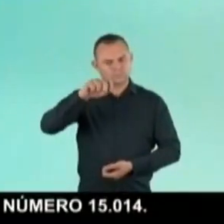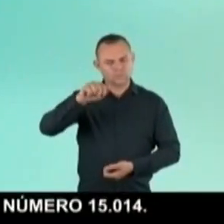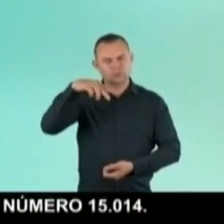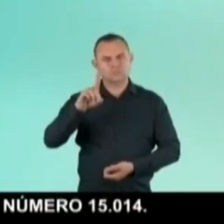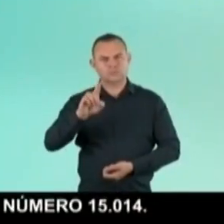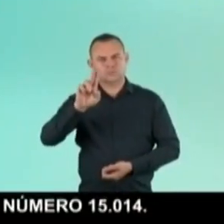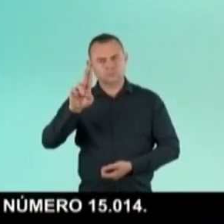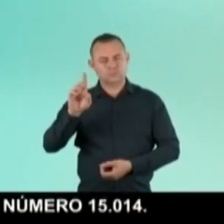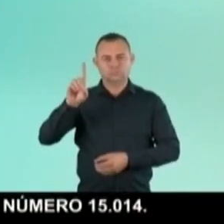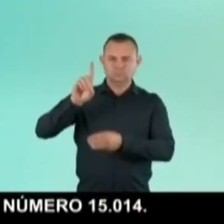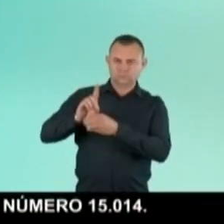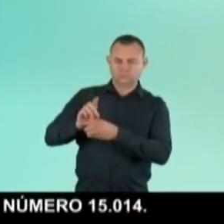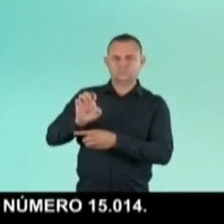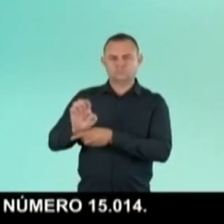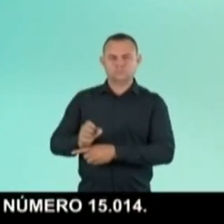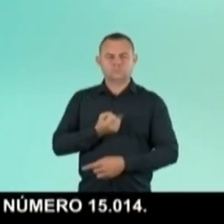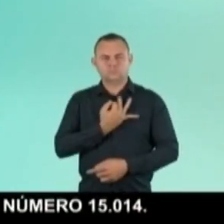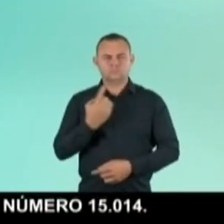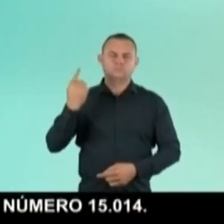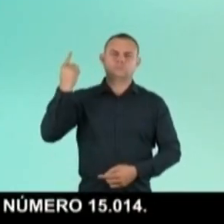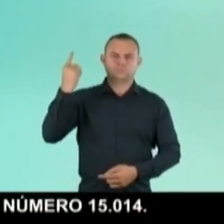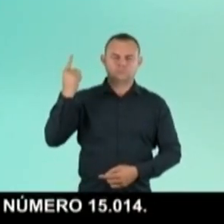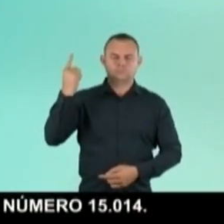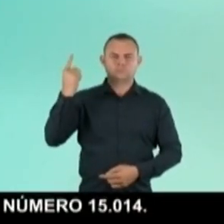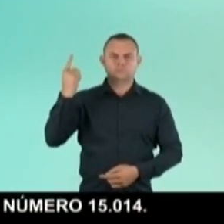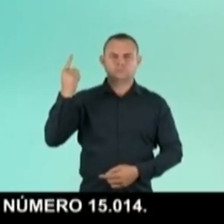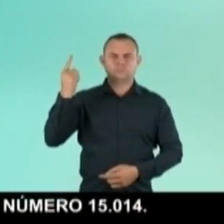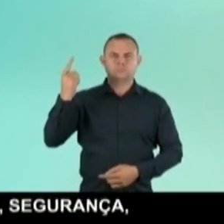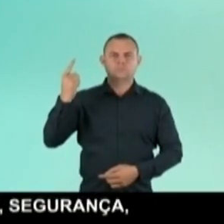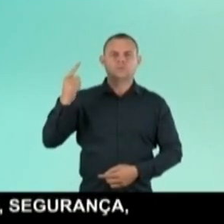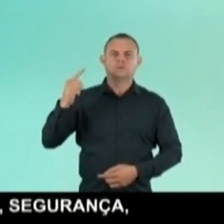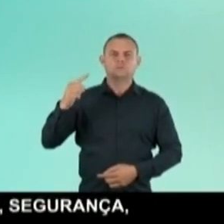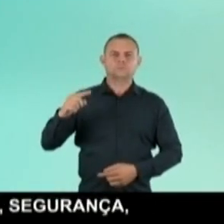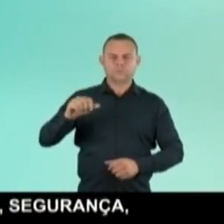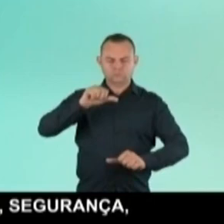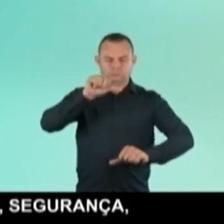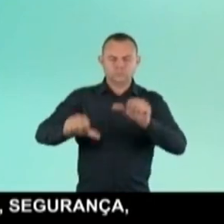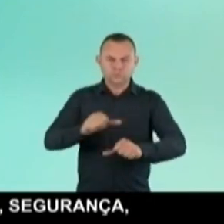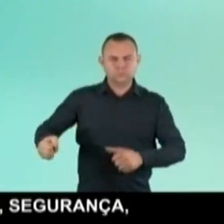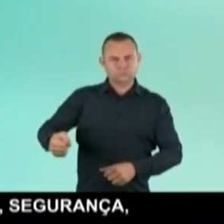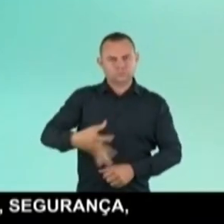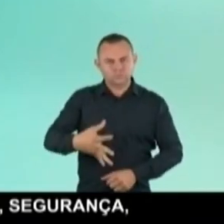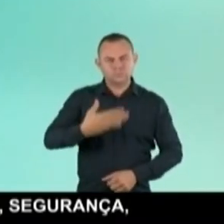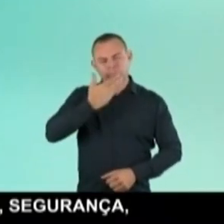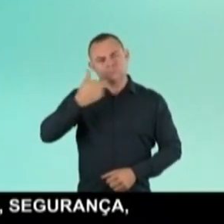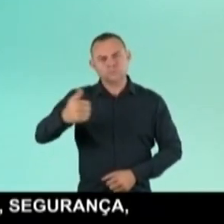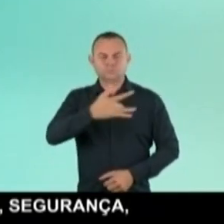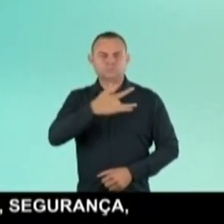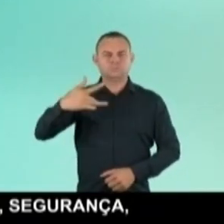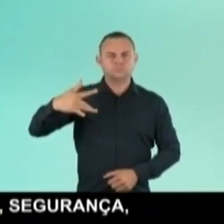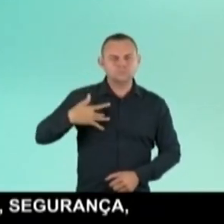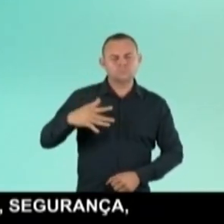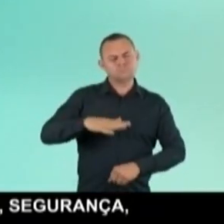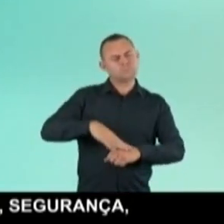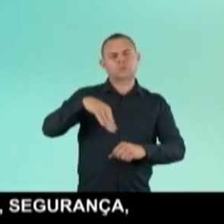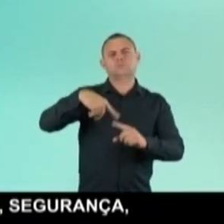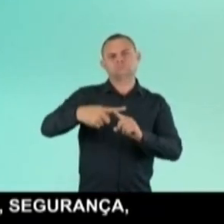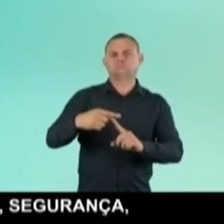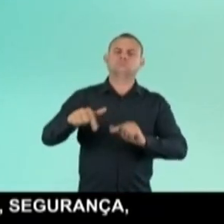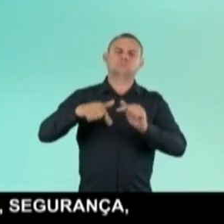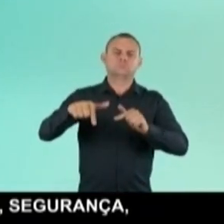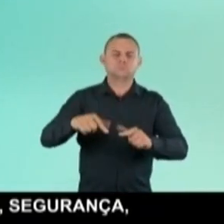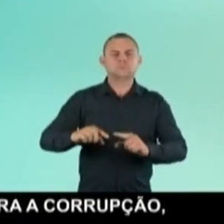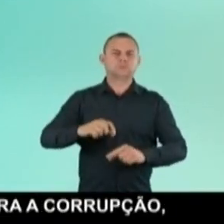sou o Mandu, candidato a deputado estadual com o número 15014. Pela renovação, melhoria na saúde, mais